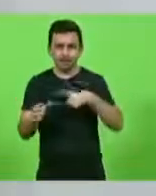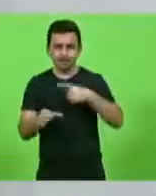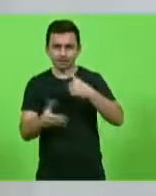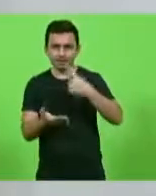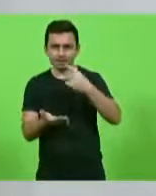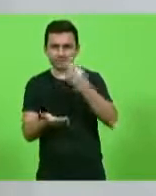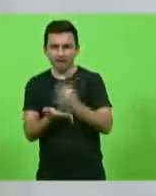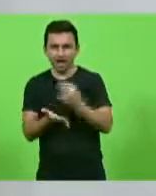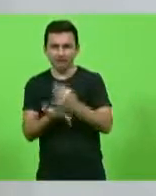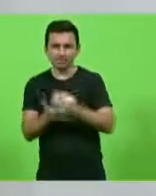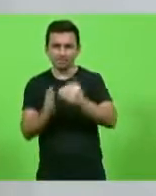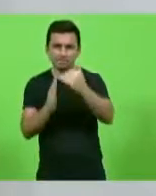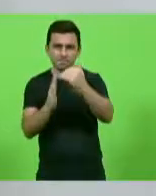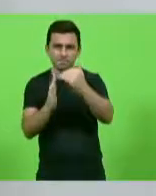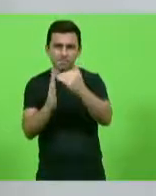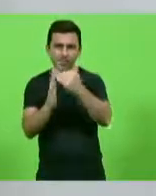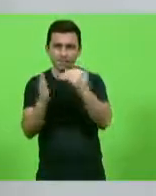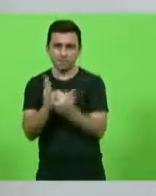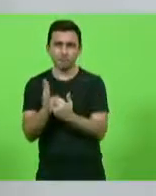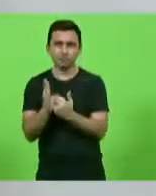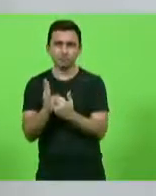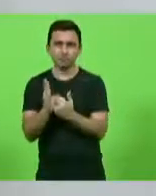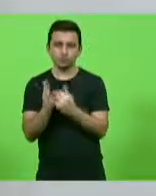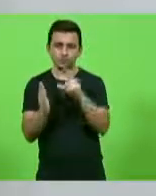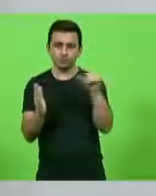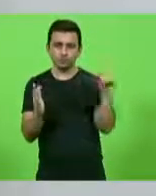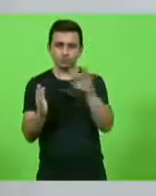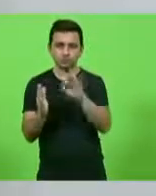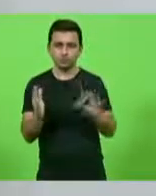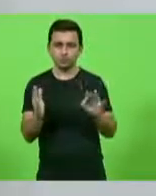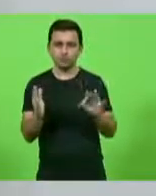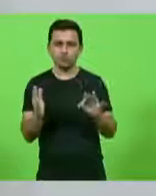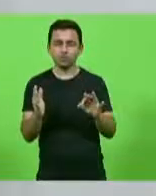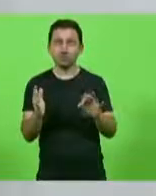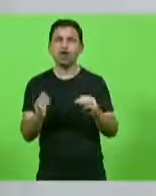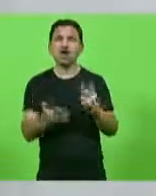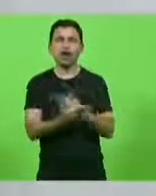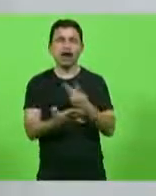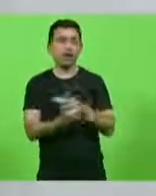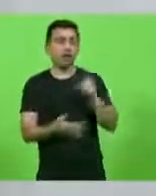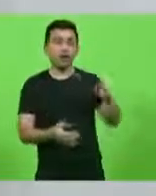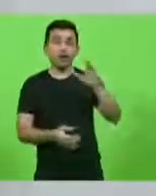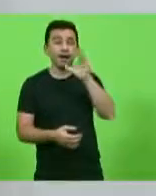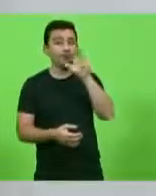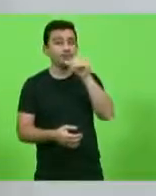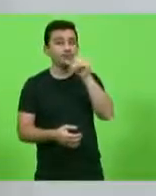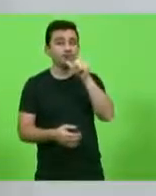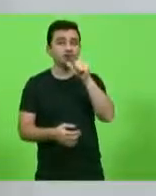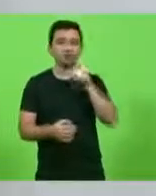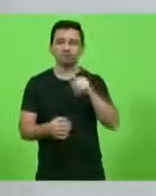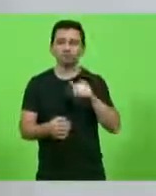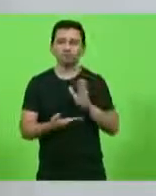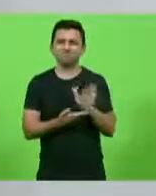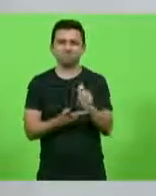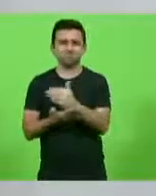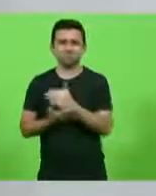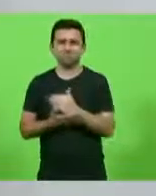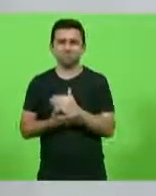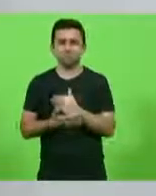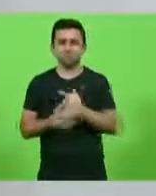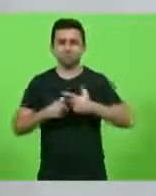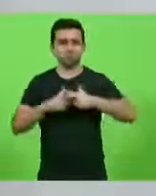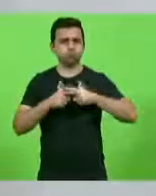menor que 100% do que consome de água? Não. Quem está errado é a Casan, que está com faturamento de